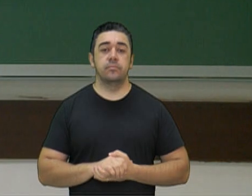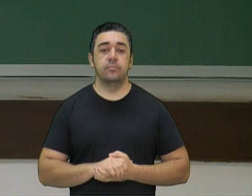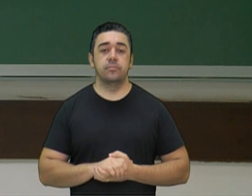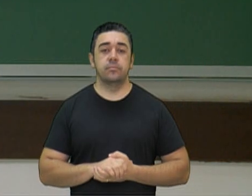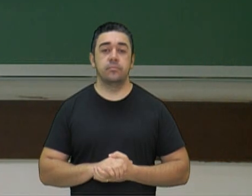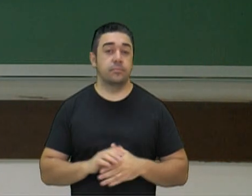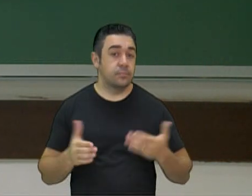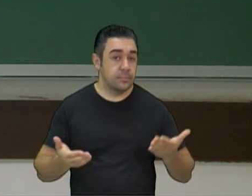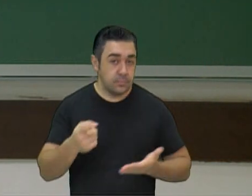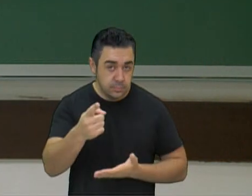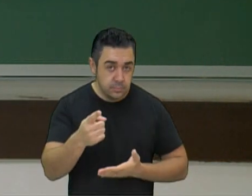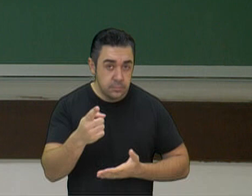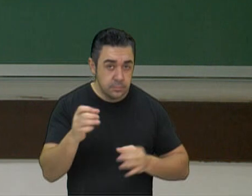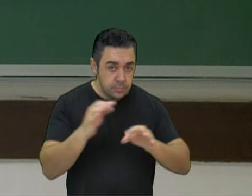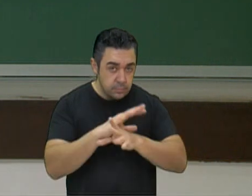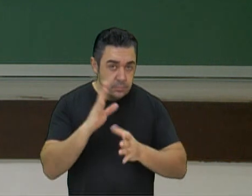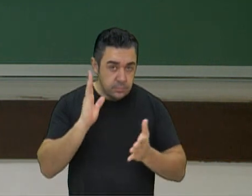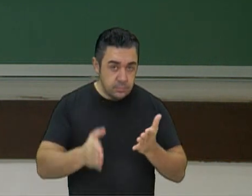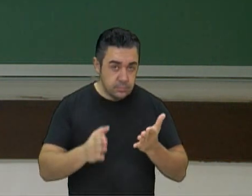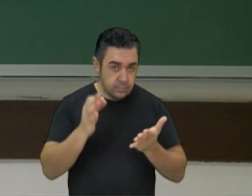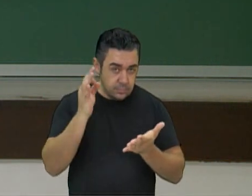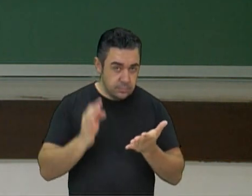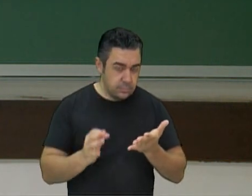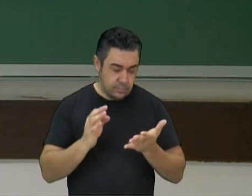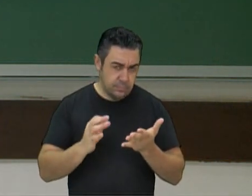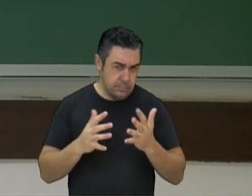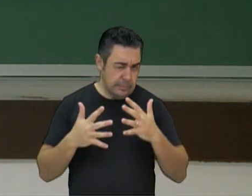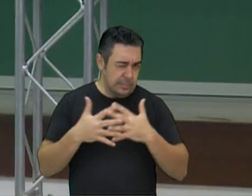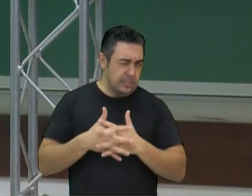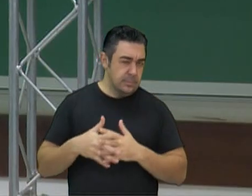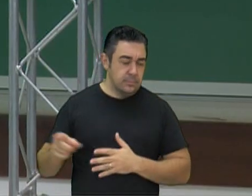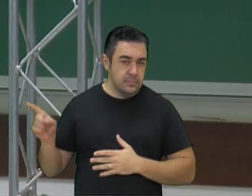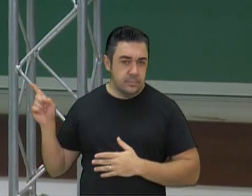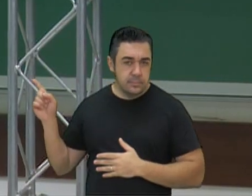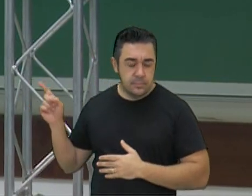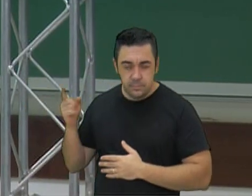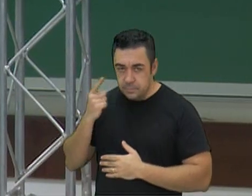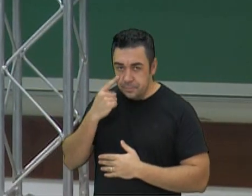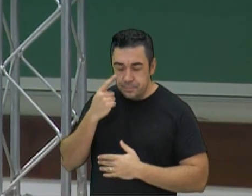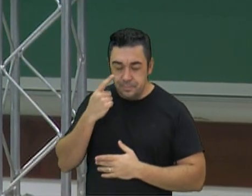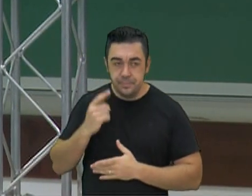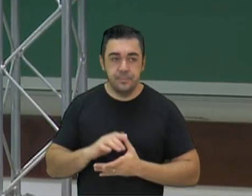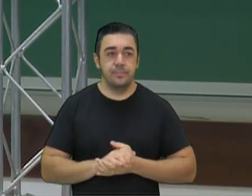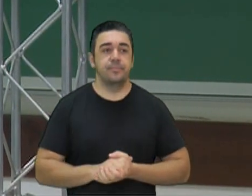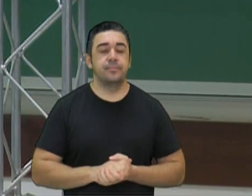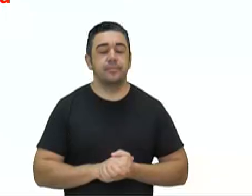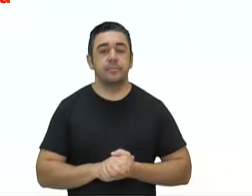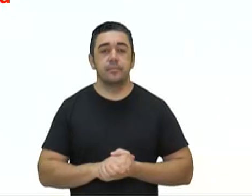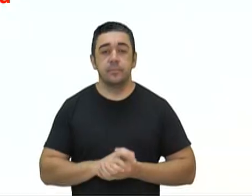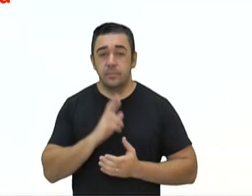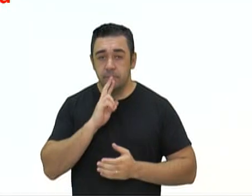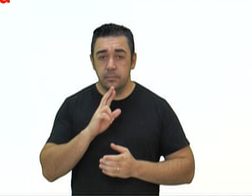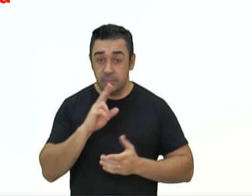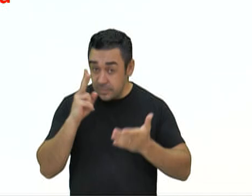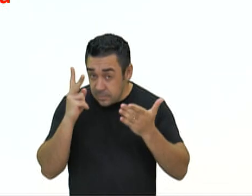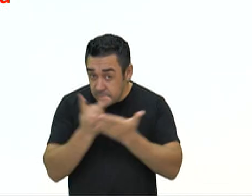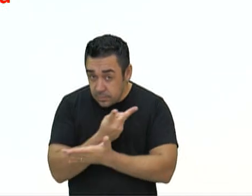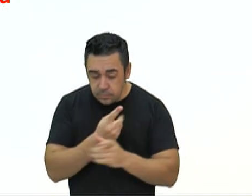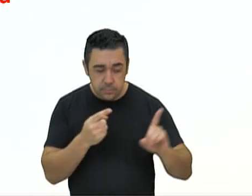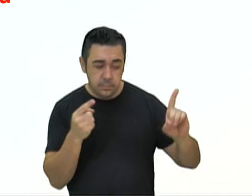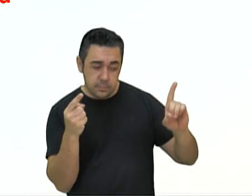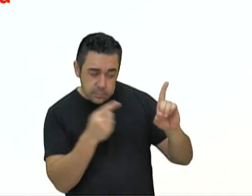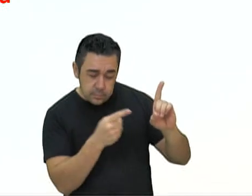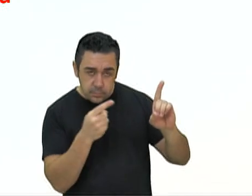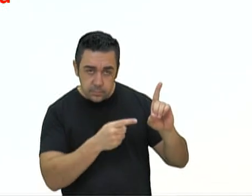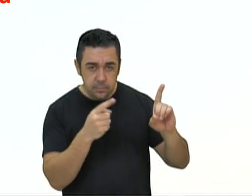E aí, galera, vamos ver se acertaram? Essa questão estava um pouco complexa, será? Vamos ver lá. Então, quem marcou a letra D está